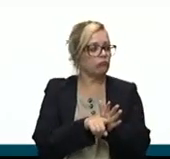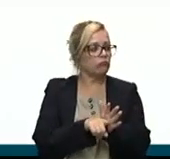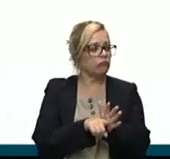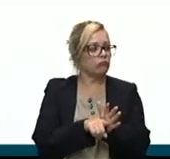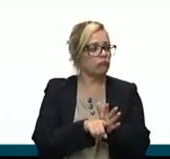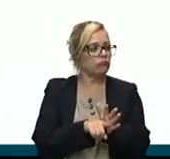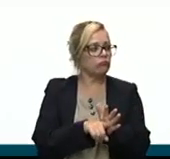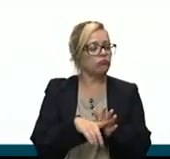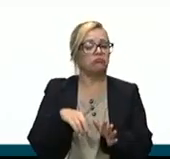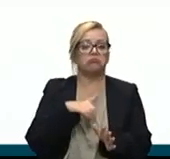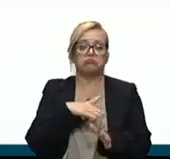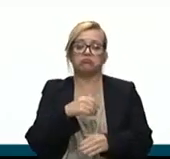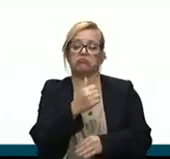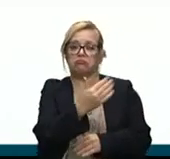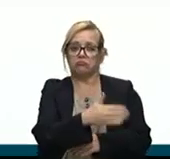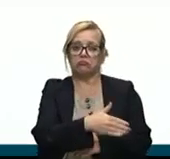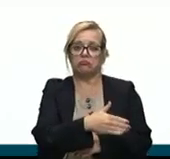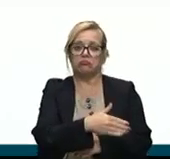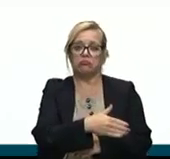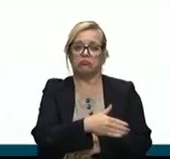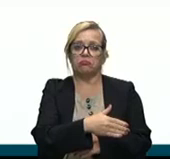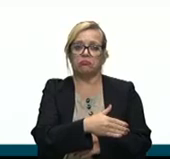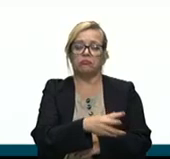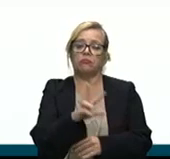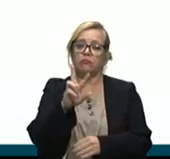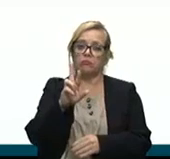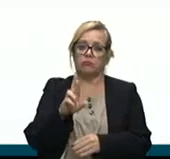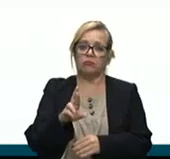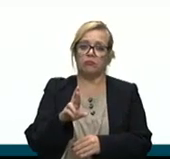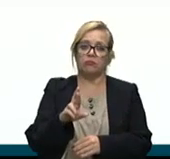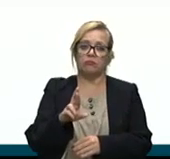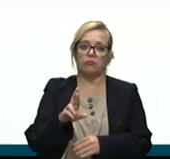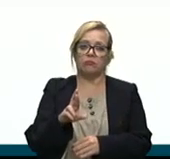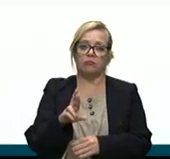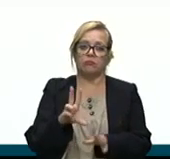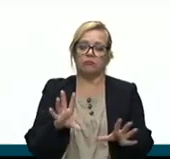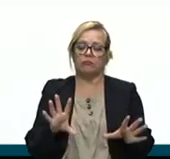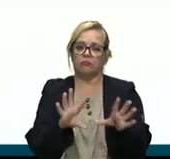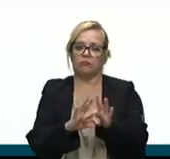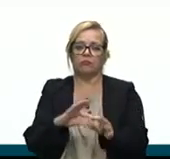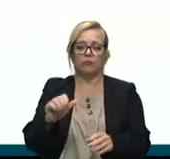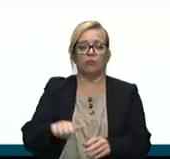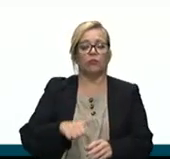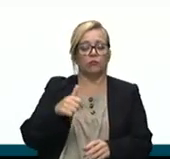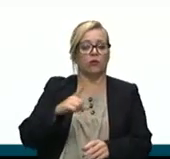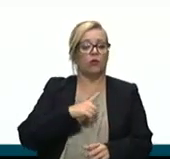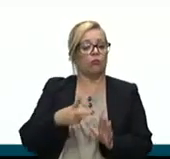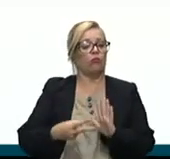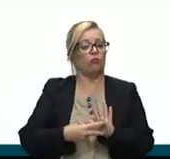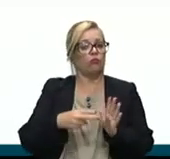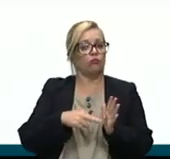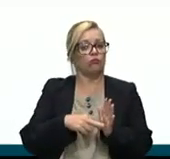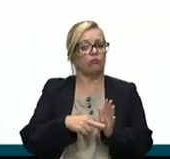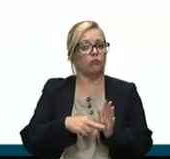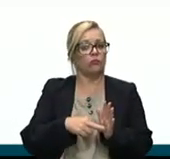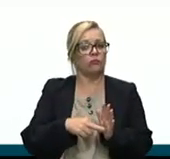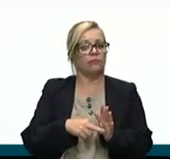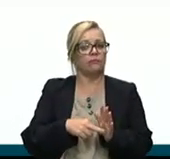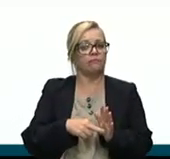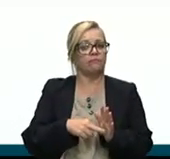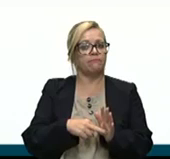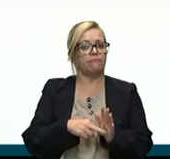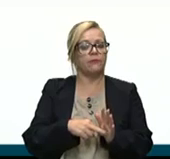como nós temos que testar o R com uma correlação positiva significante, eu vou assumir a